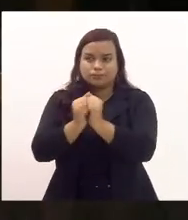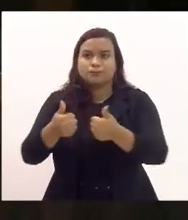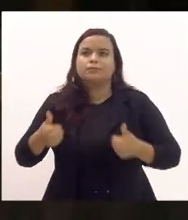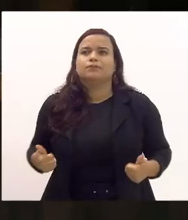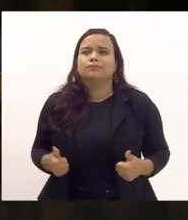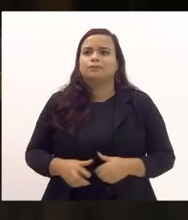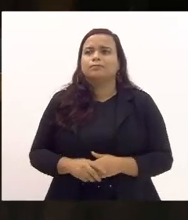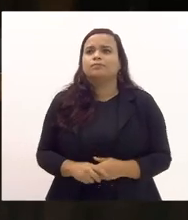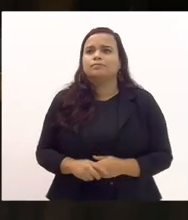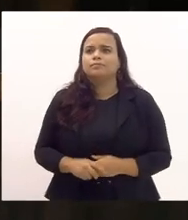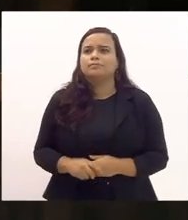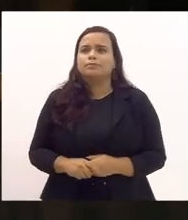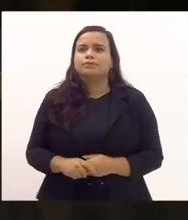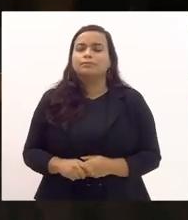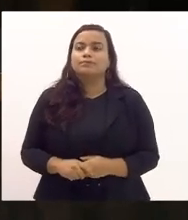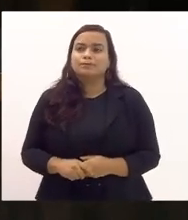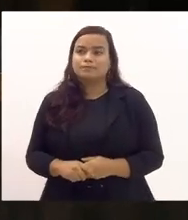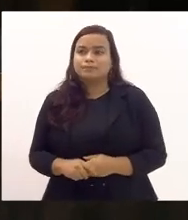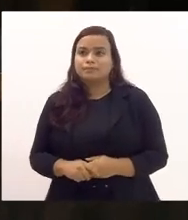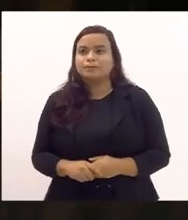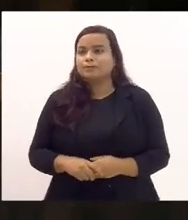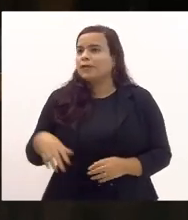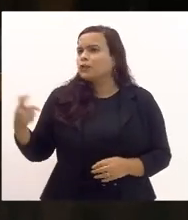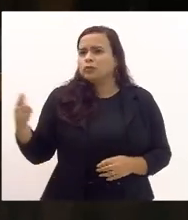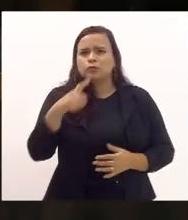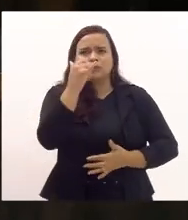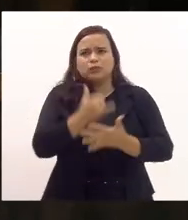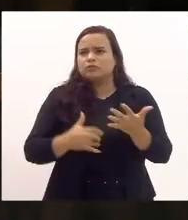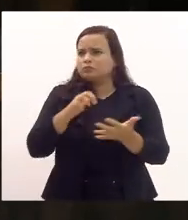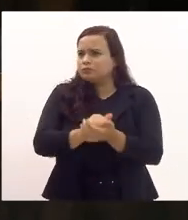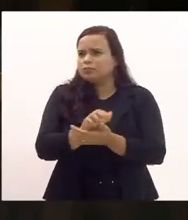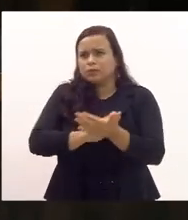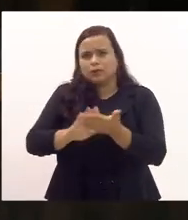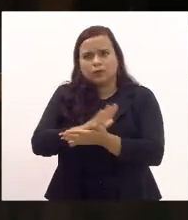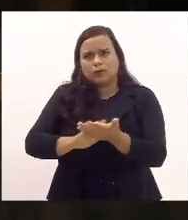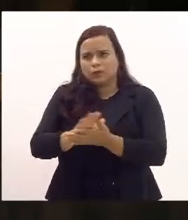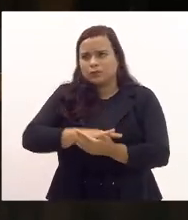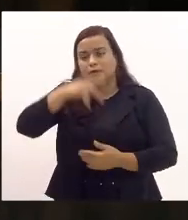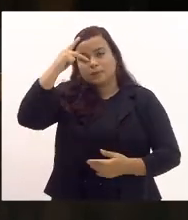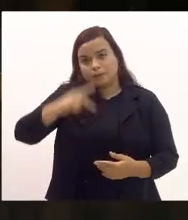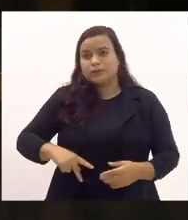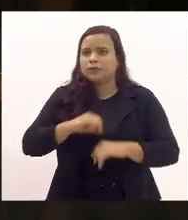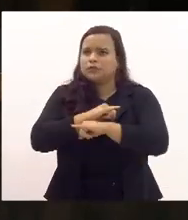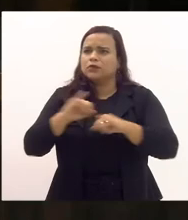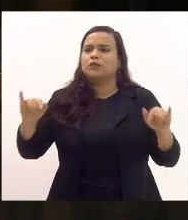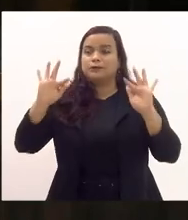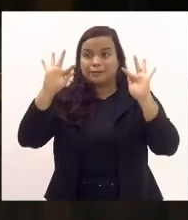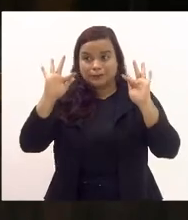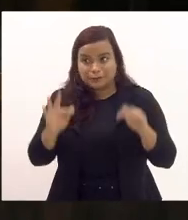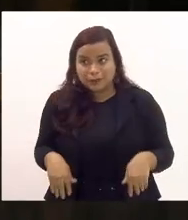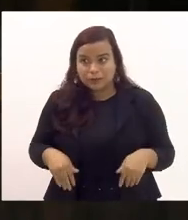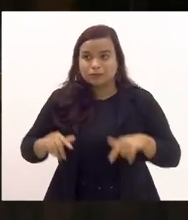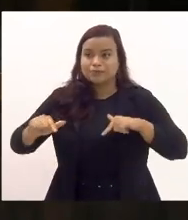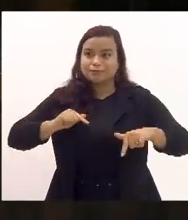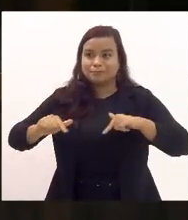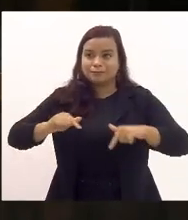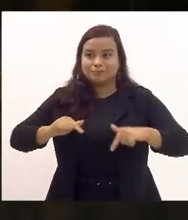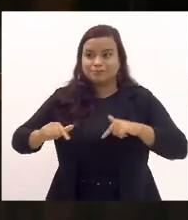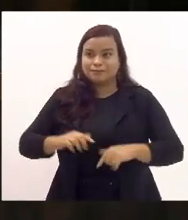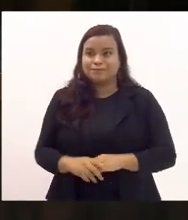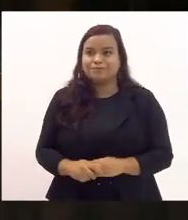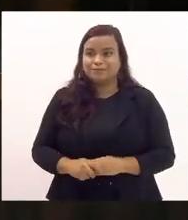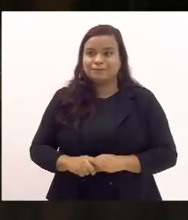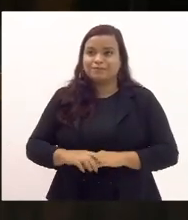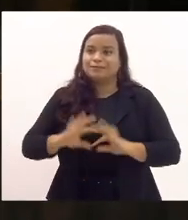juntos nessa trincheira não havendo mais oradores inscritos a presidência declara encerrada a presente